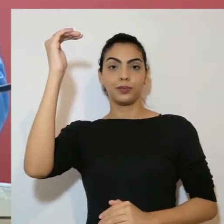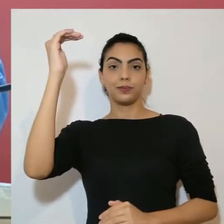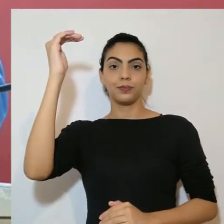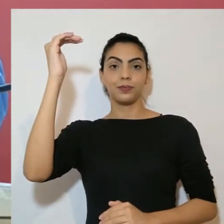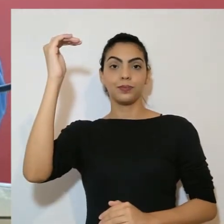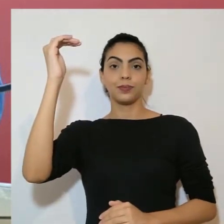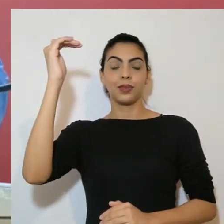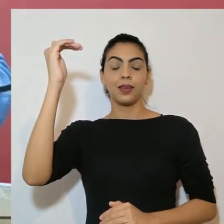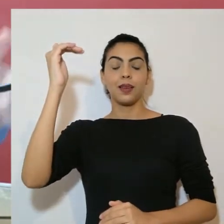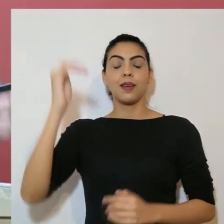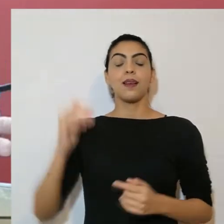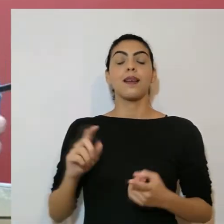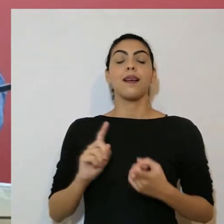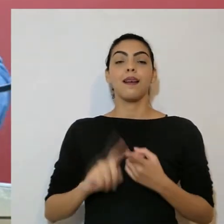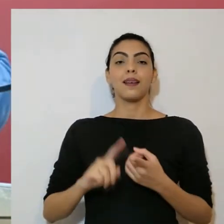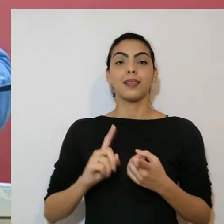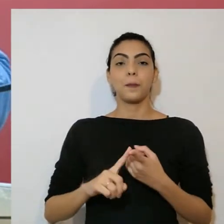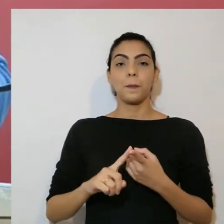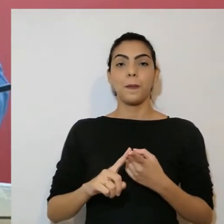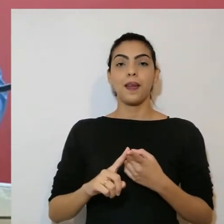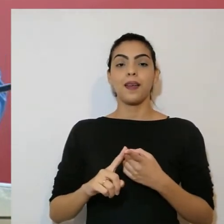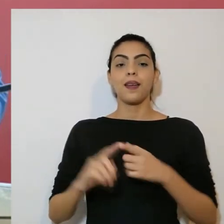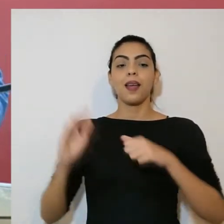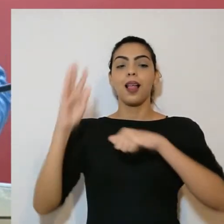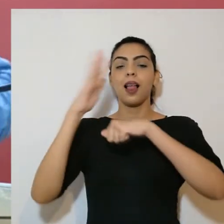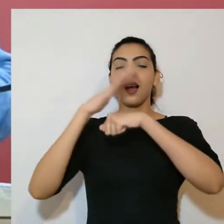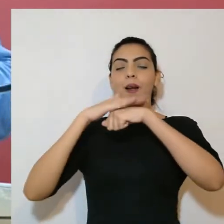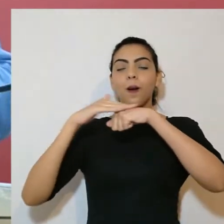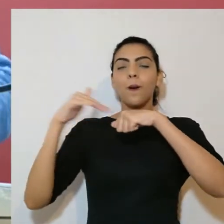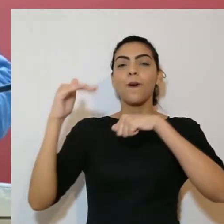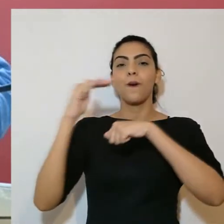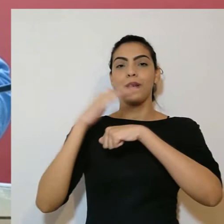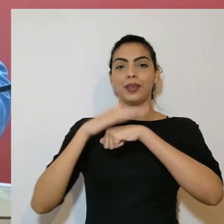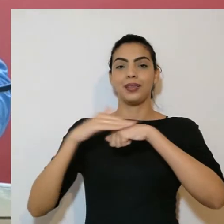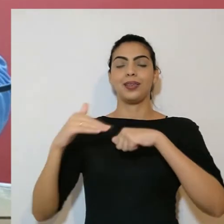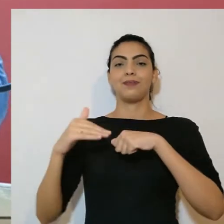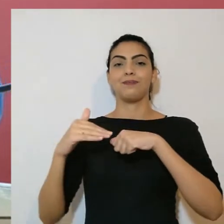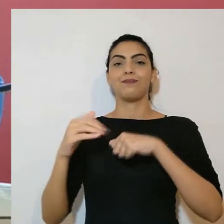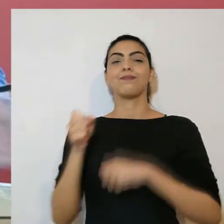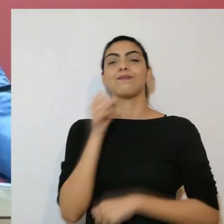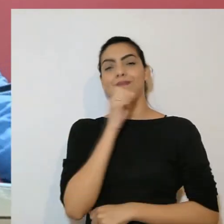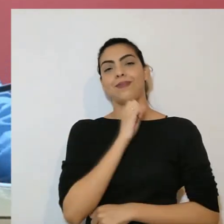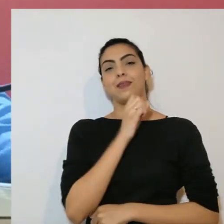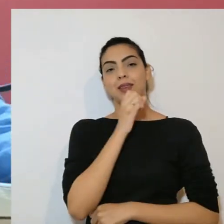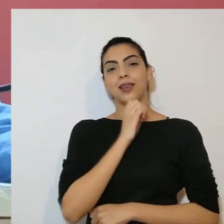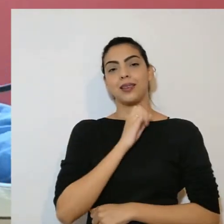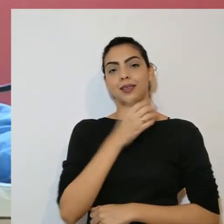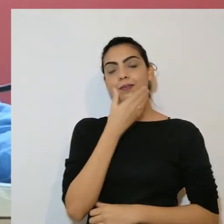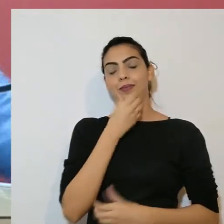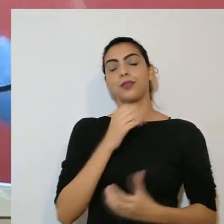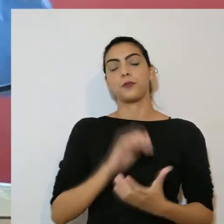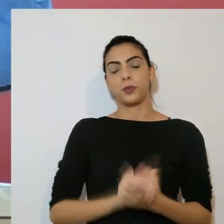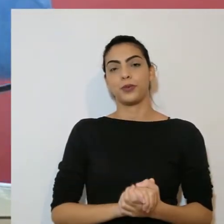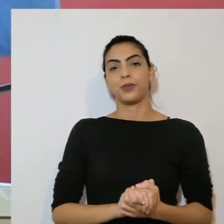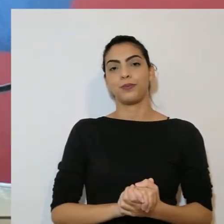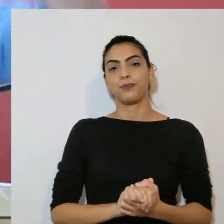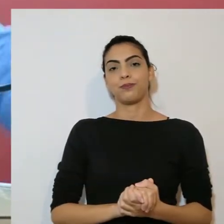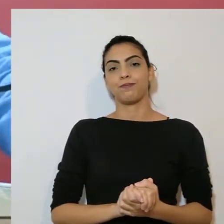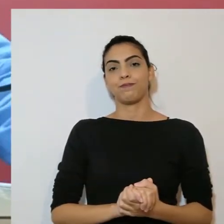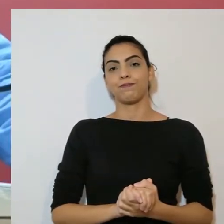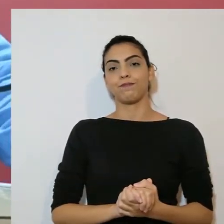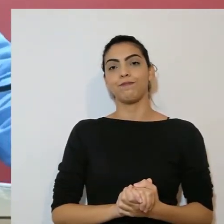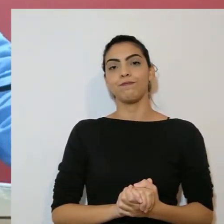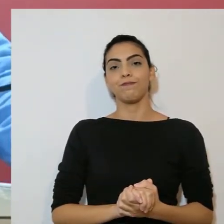maturidade. E ela é a enfermeira do seu esposo na velhice.